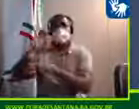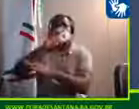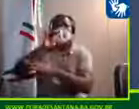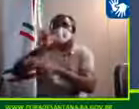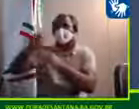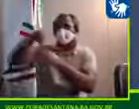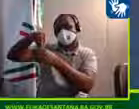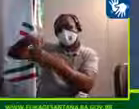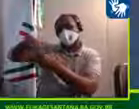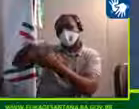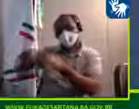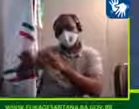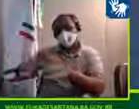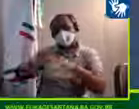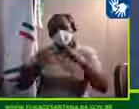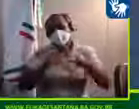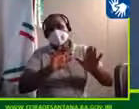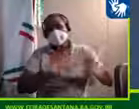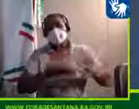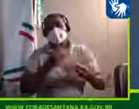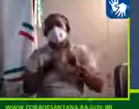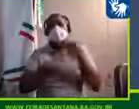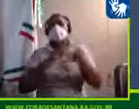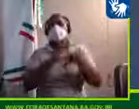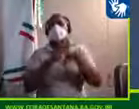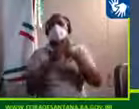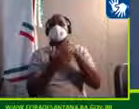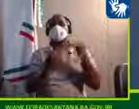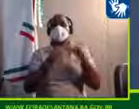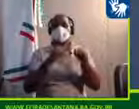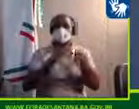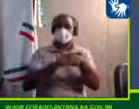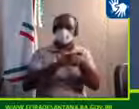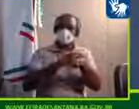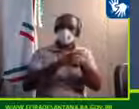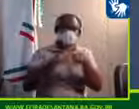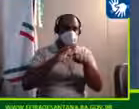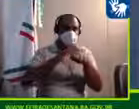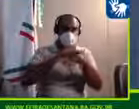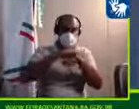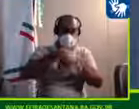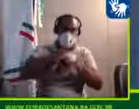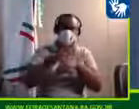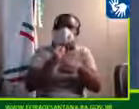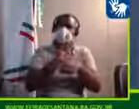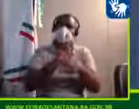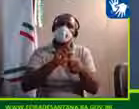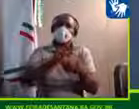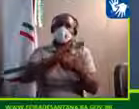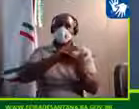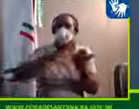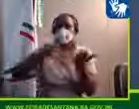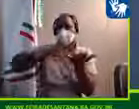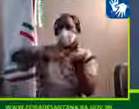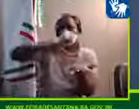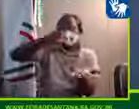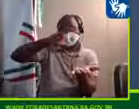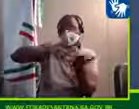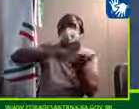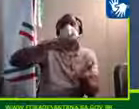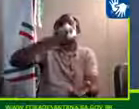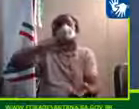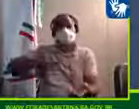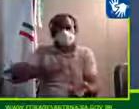que a maior parte das transmissões de coronavírus não se dá de noite. Ela se dá durante o maior período de exposição das pessoas, que é durante o